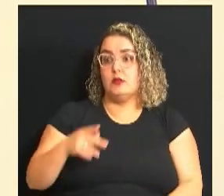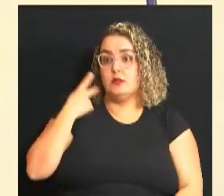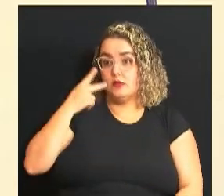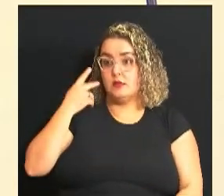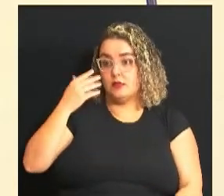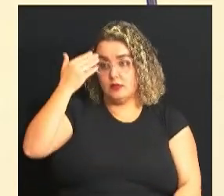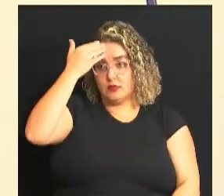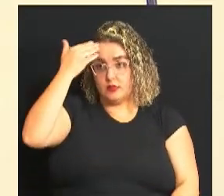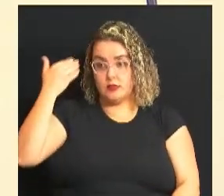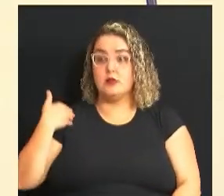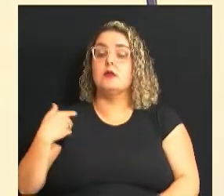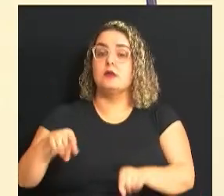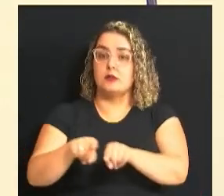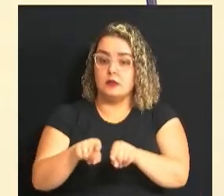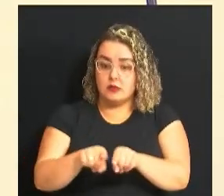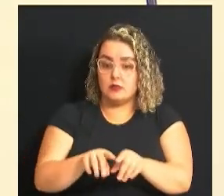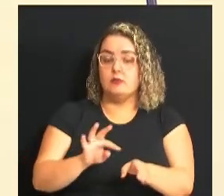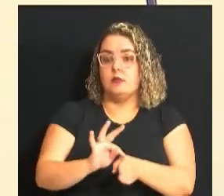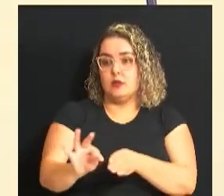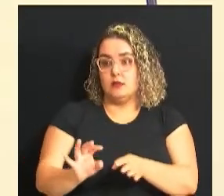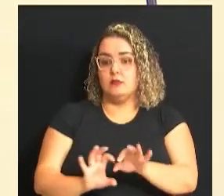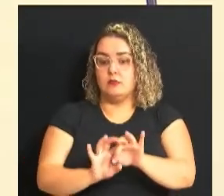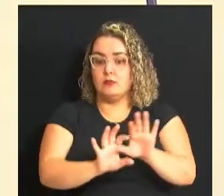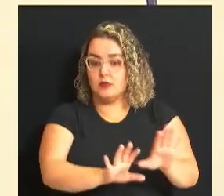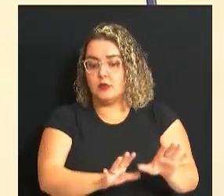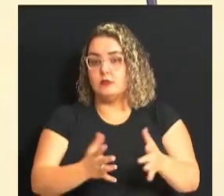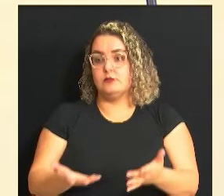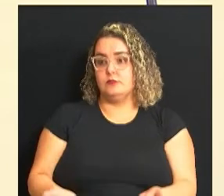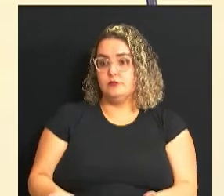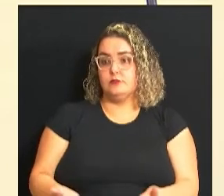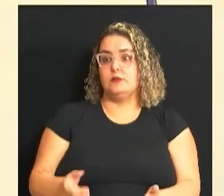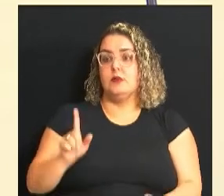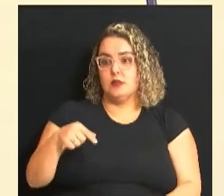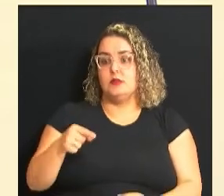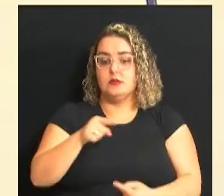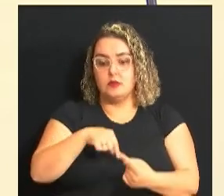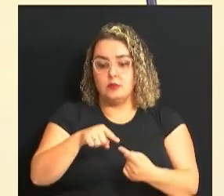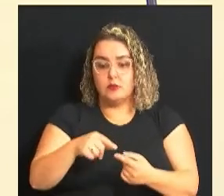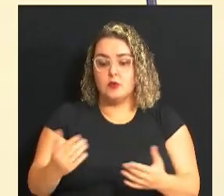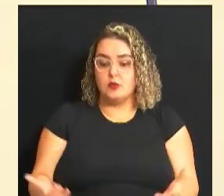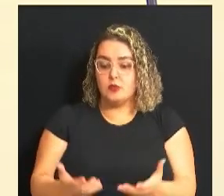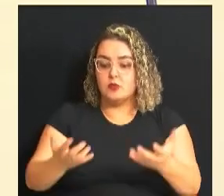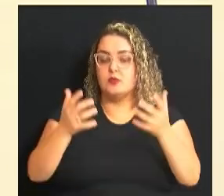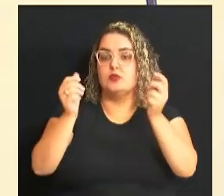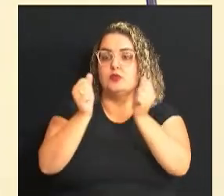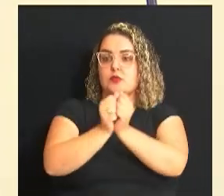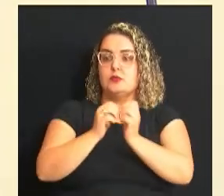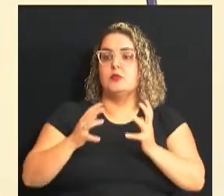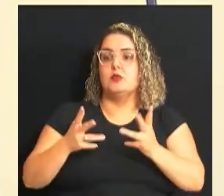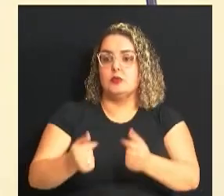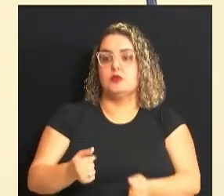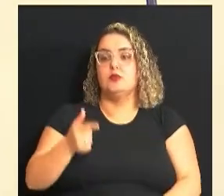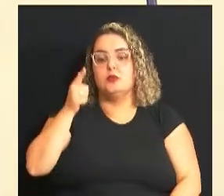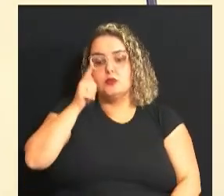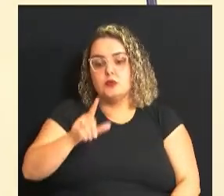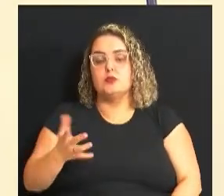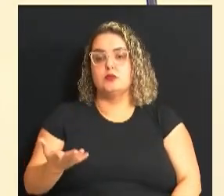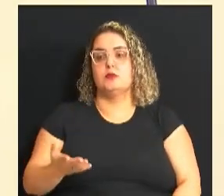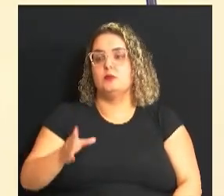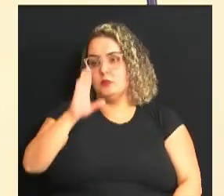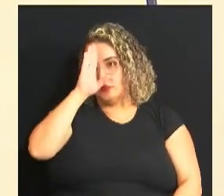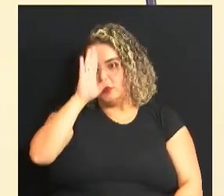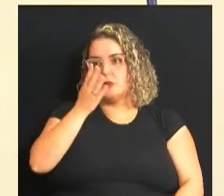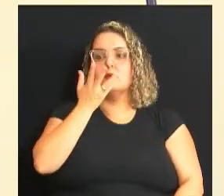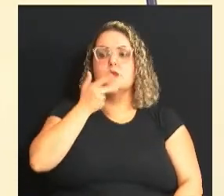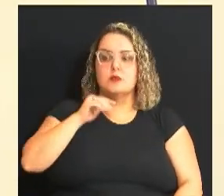foi conselheira. Vamos continuar construindo, esse é o objetivo, construir junto, para que todo mundo saia ganhando, principalmente criança e